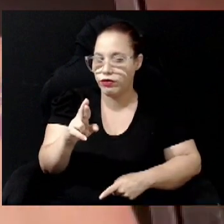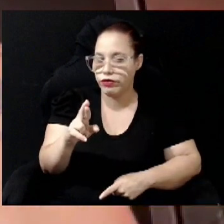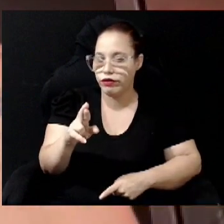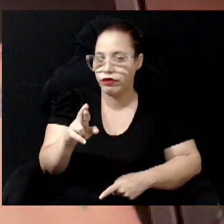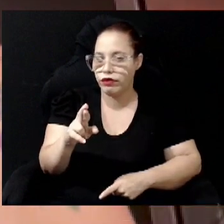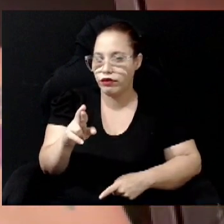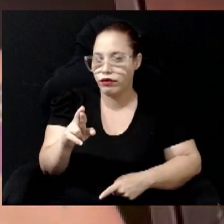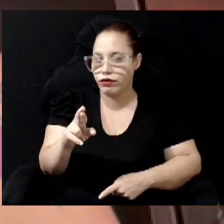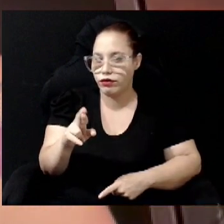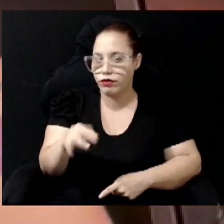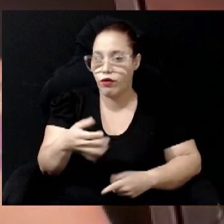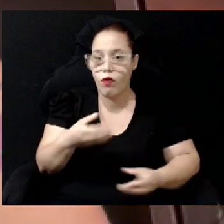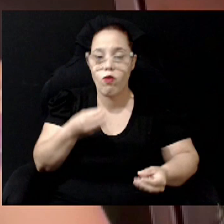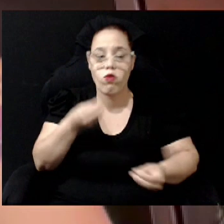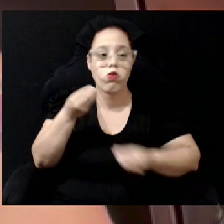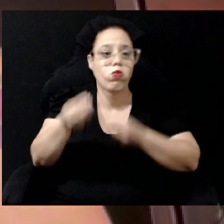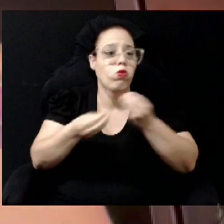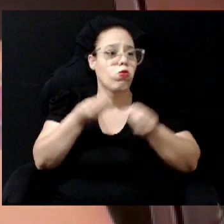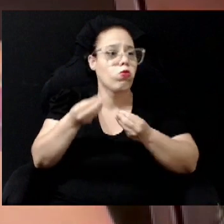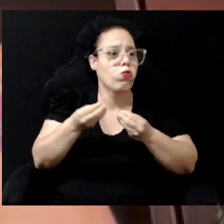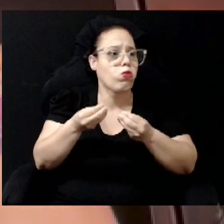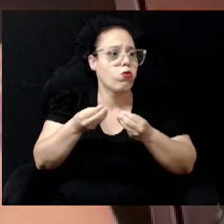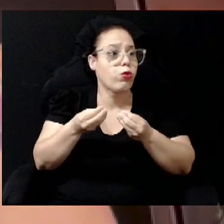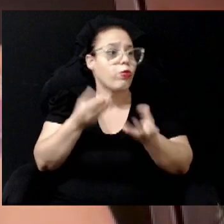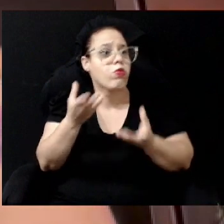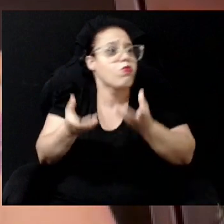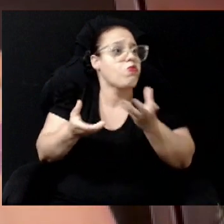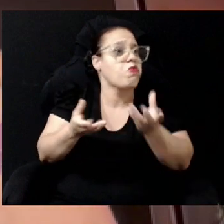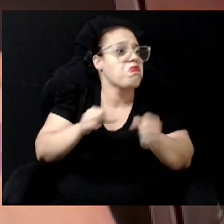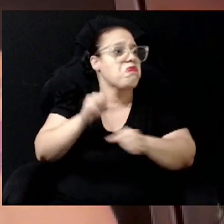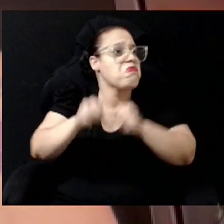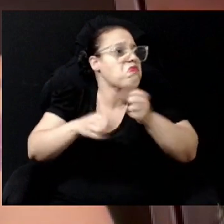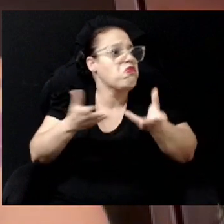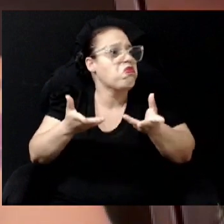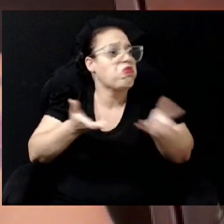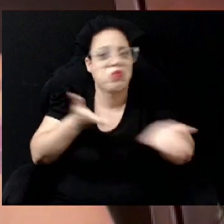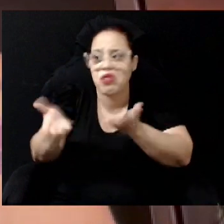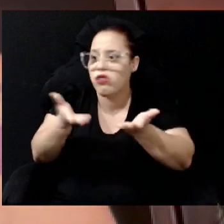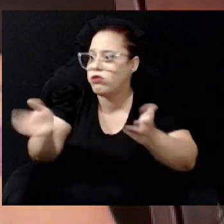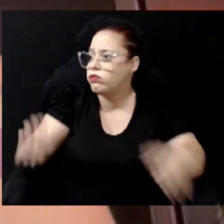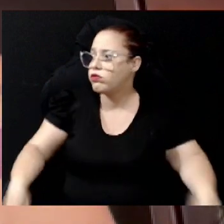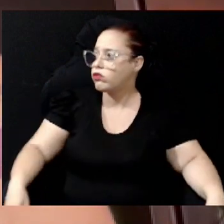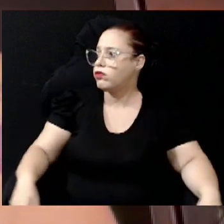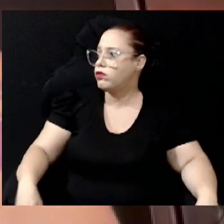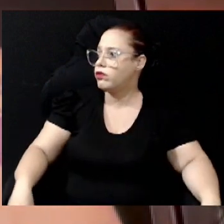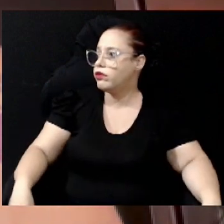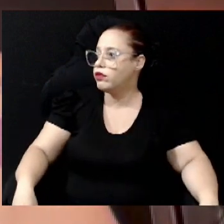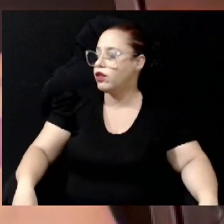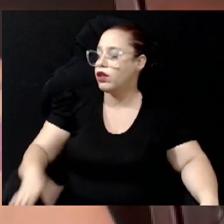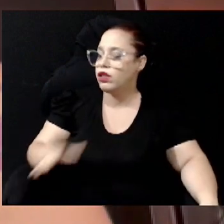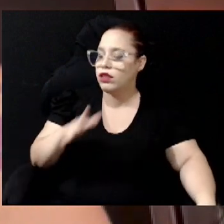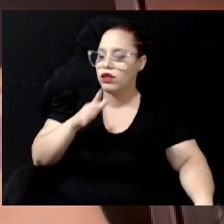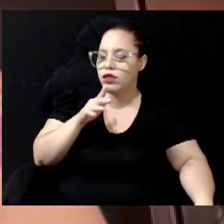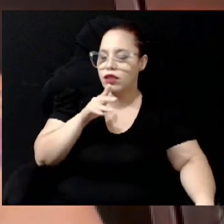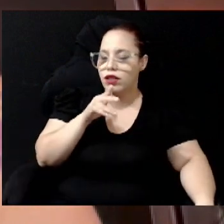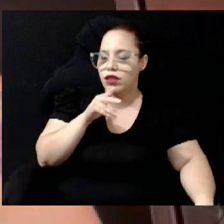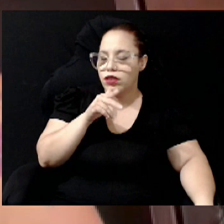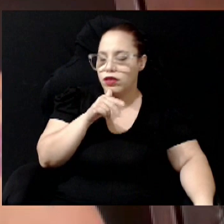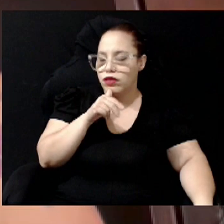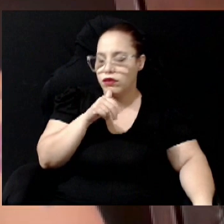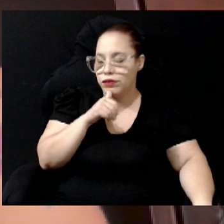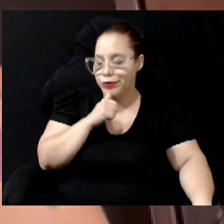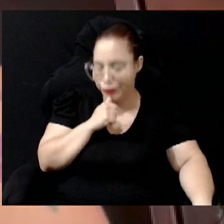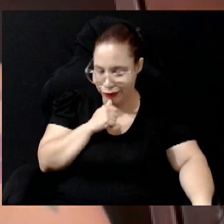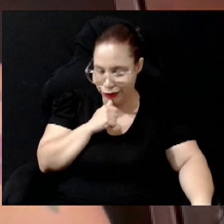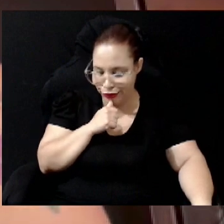como a gente muda a nossa forma de lidar com isso tudo, ela é lenta, né? E aí o